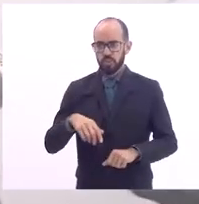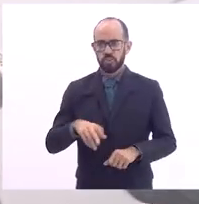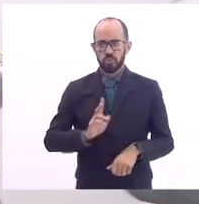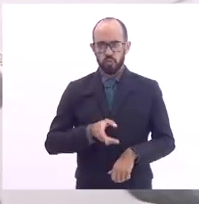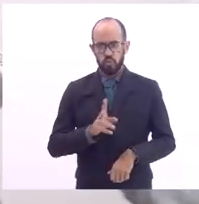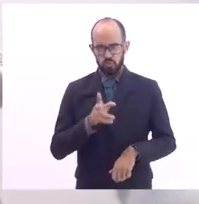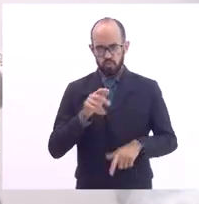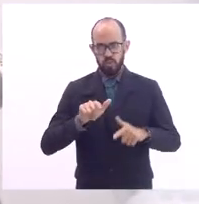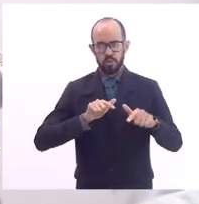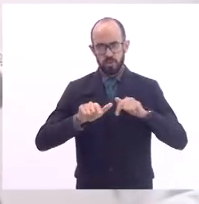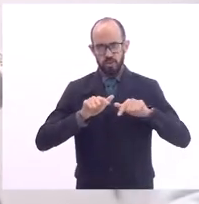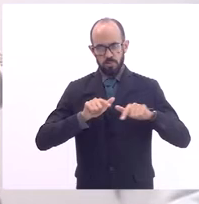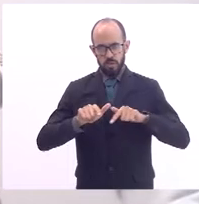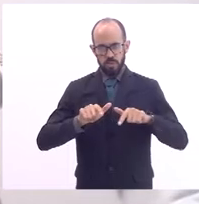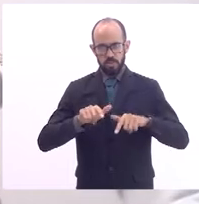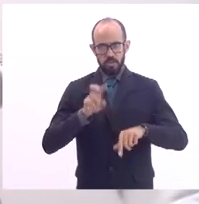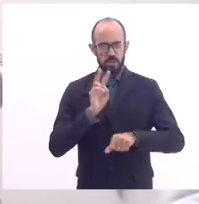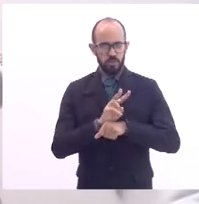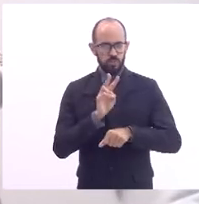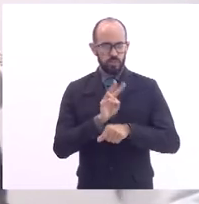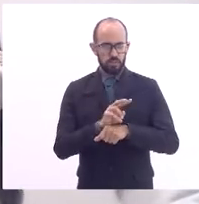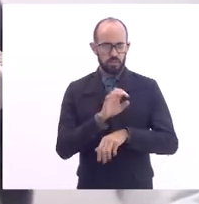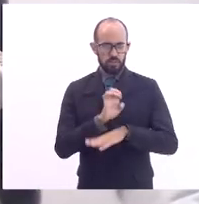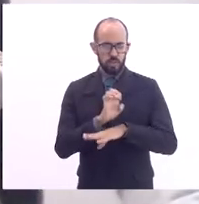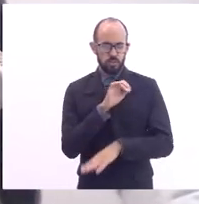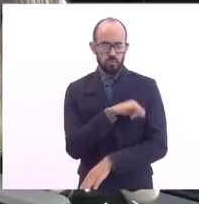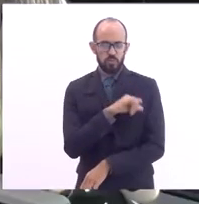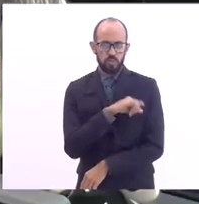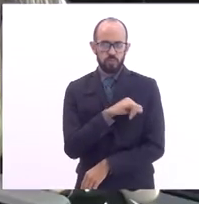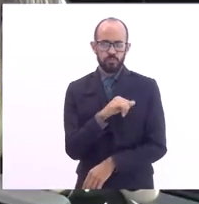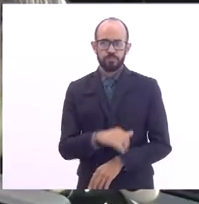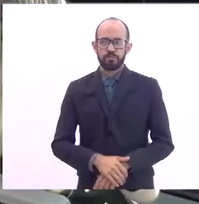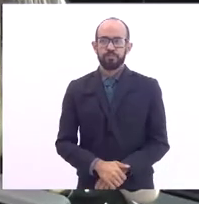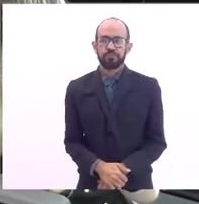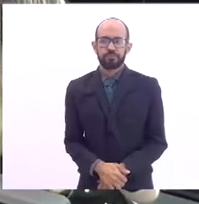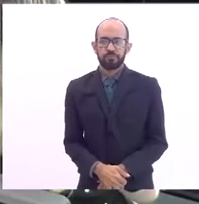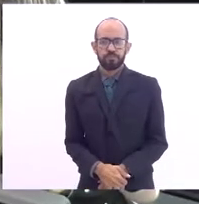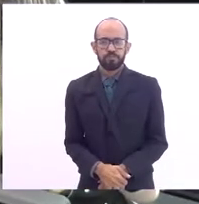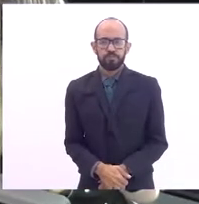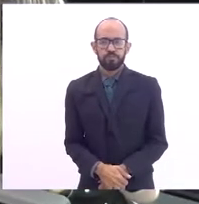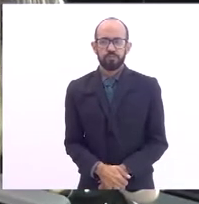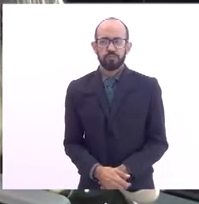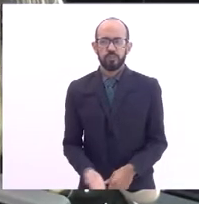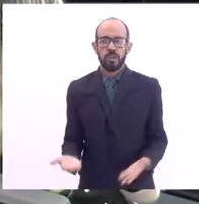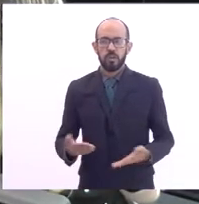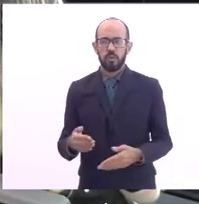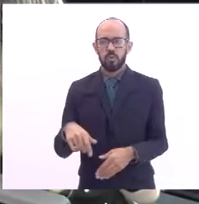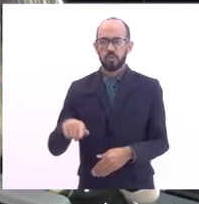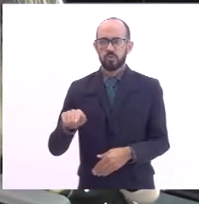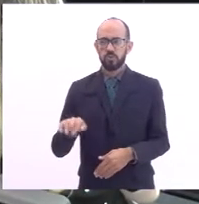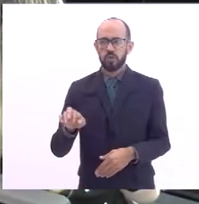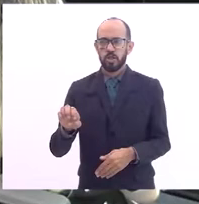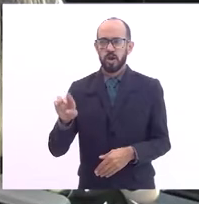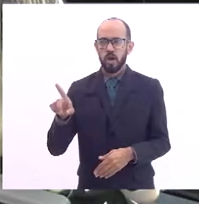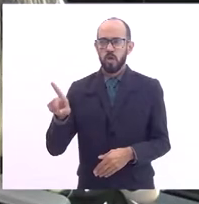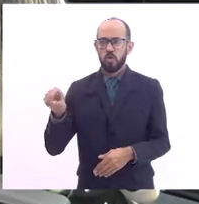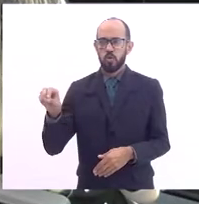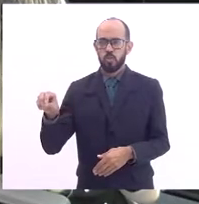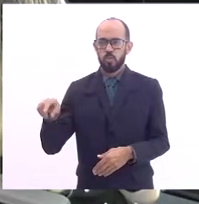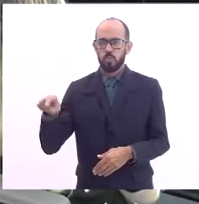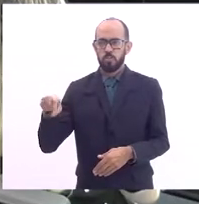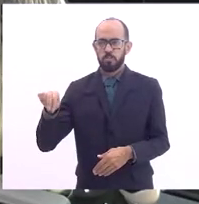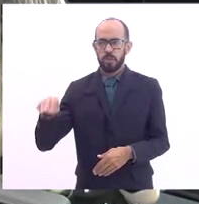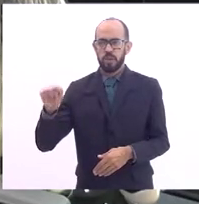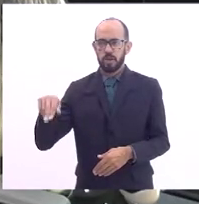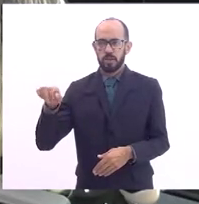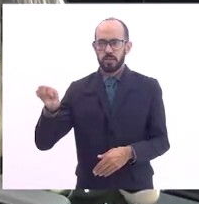em defesa dos municípios do Estado do Rio. Muito obrigado, Binho. Eu vou passar a palavra para o Geraldo Menezes, de Teresópolis,